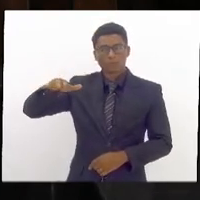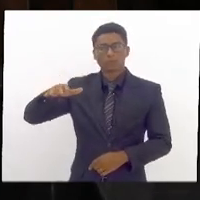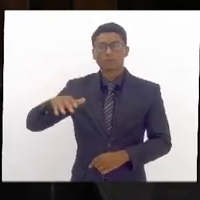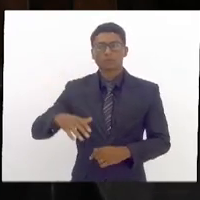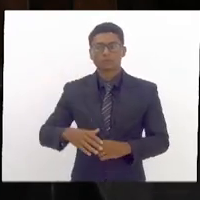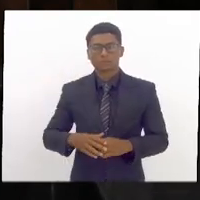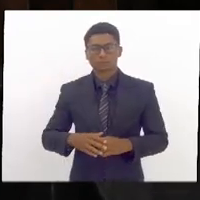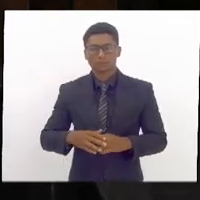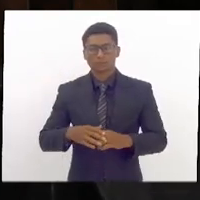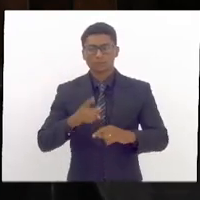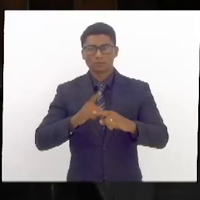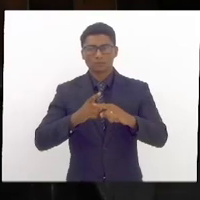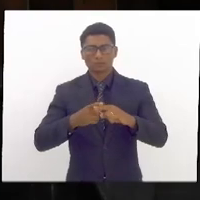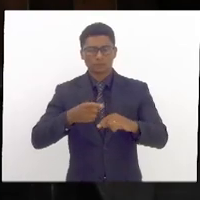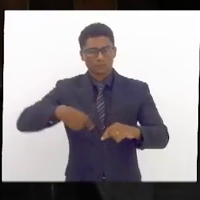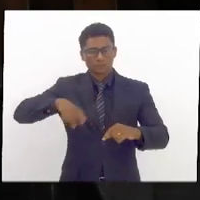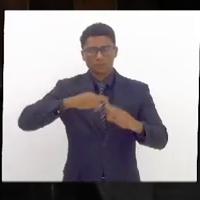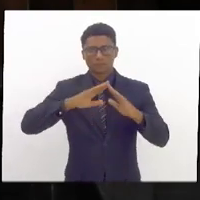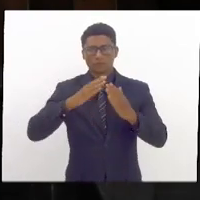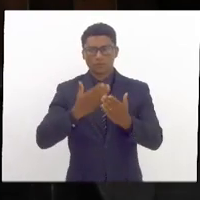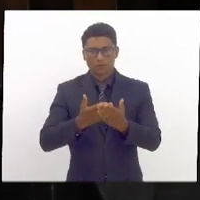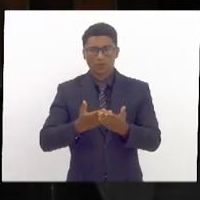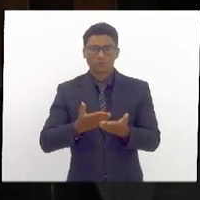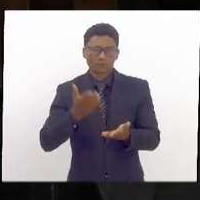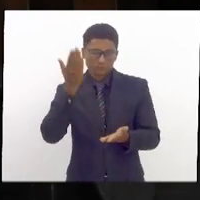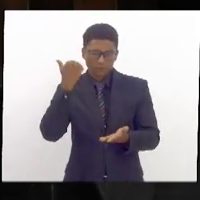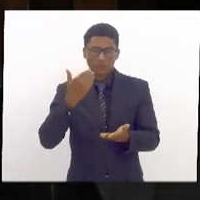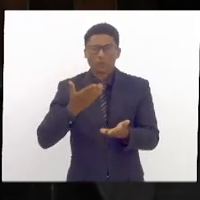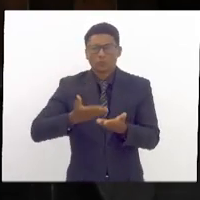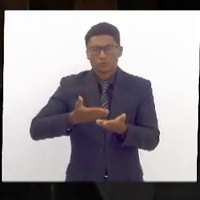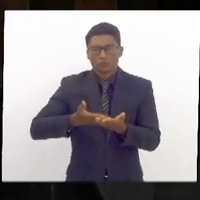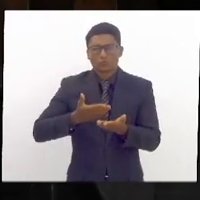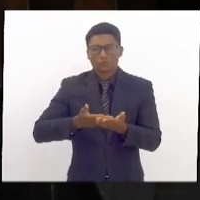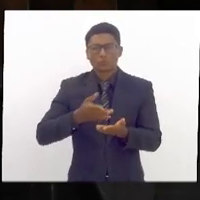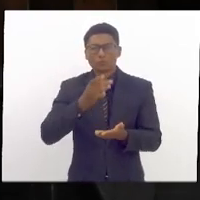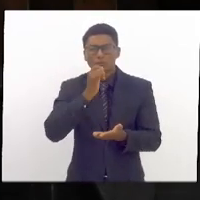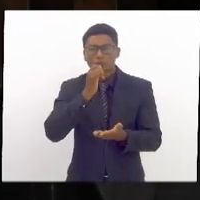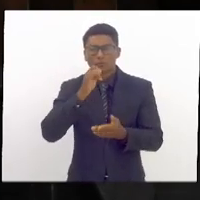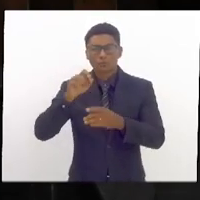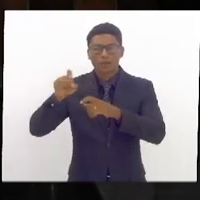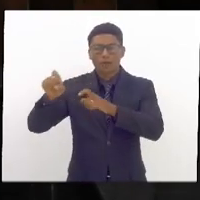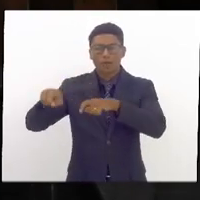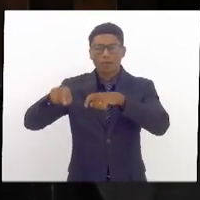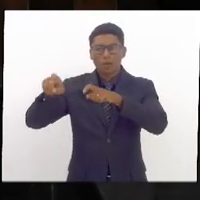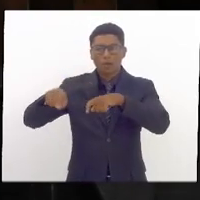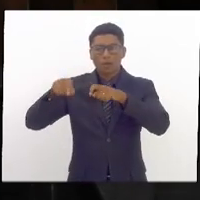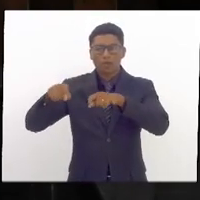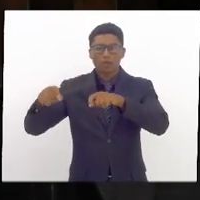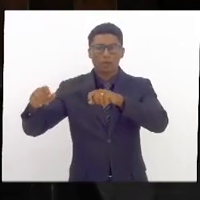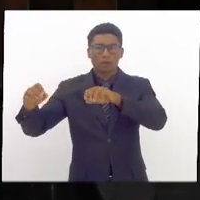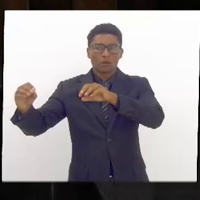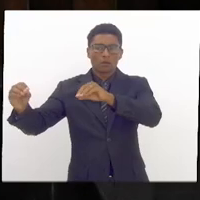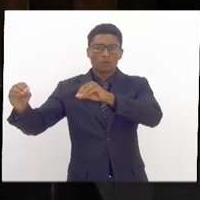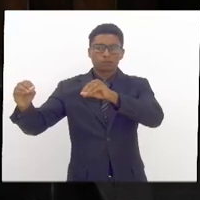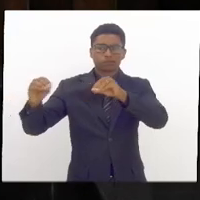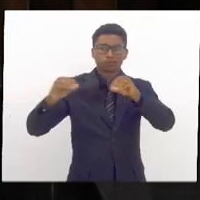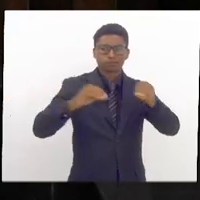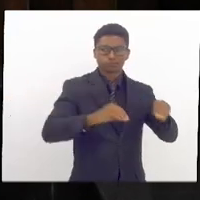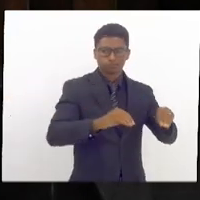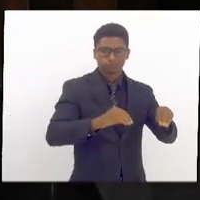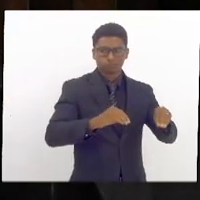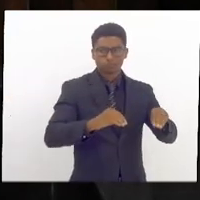que nós estudamos dentro do colégio, que é o fenômeno conhecido como o êxodo rural, nós impedimos dessa forma